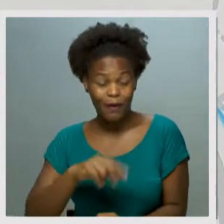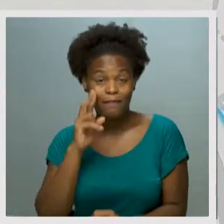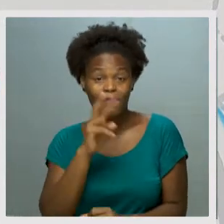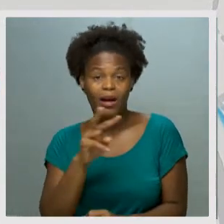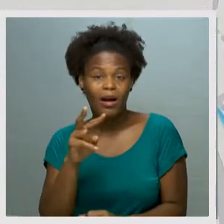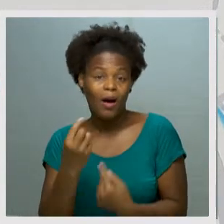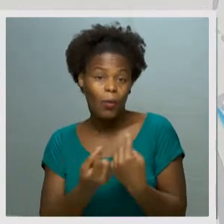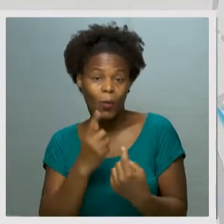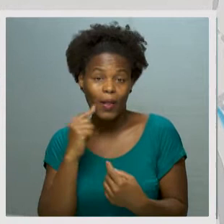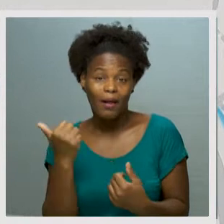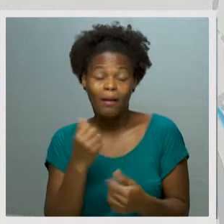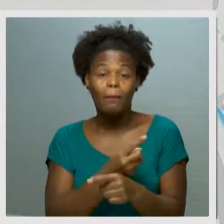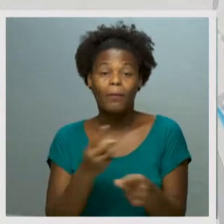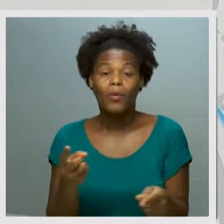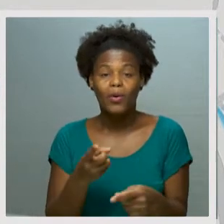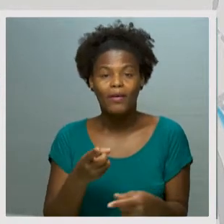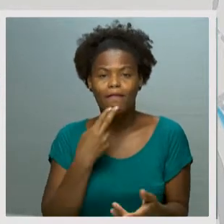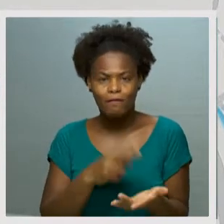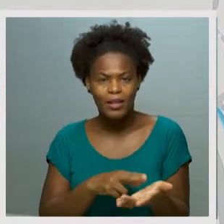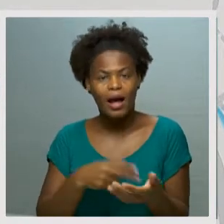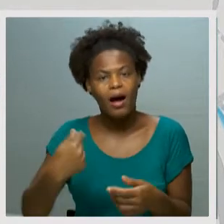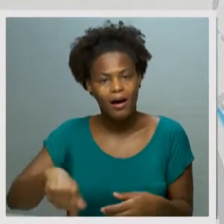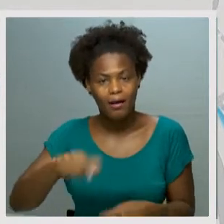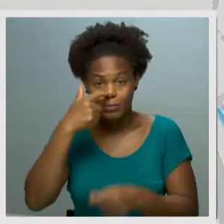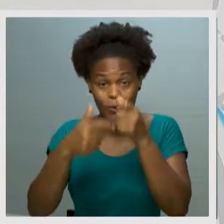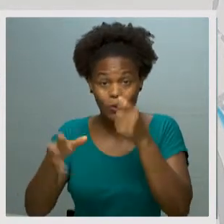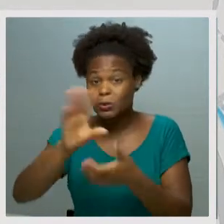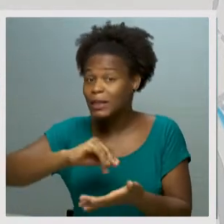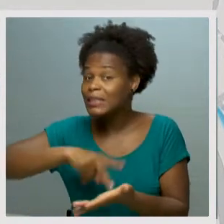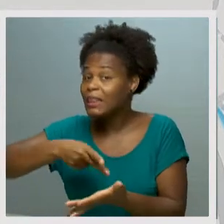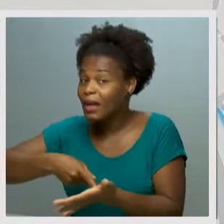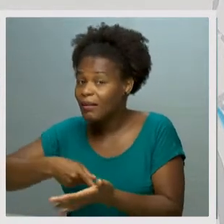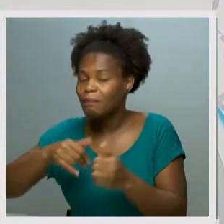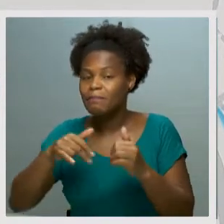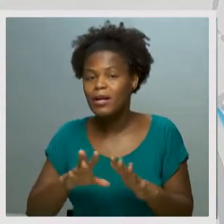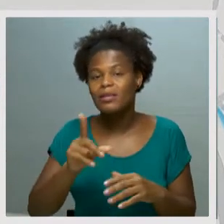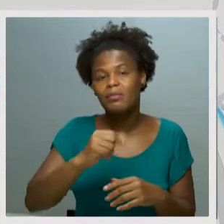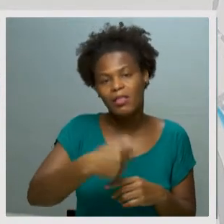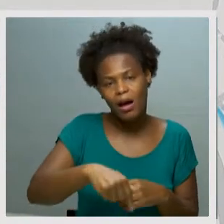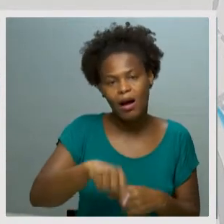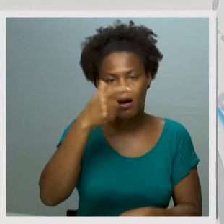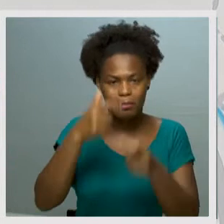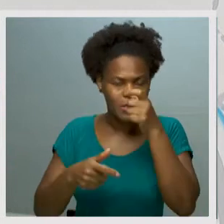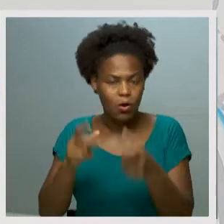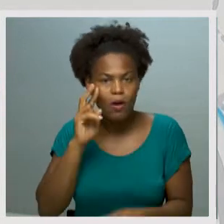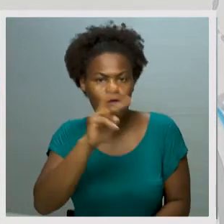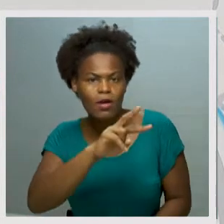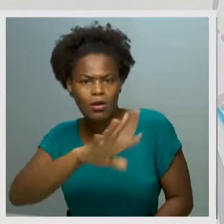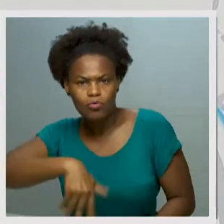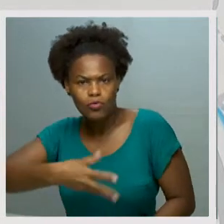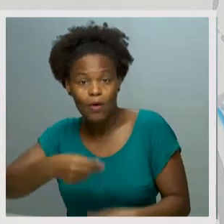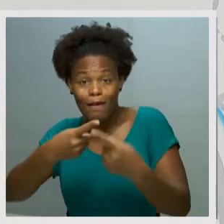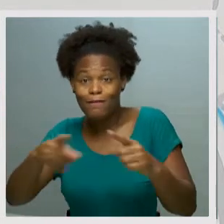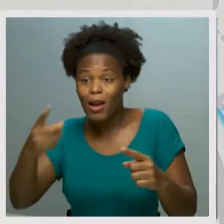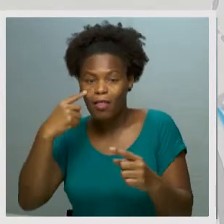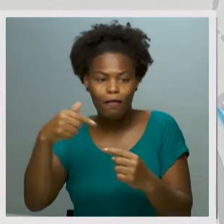devemos aprender com elas porque, na verdade, temos pessoas também que são mais técnicas, mas também temos essas pessoas que veem o mundo do